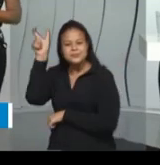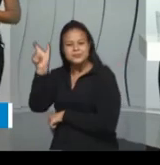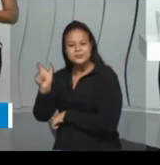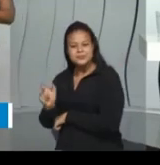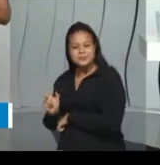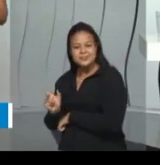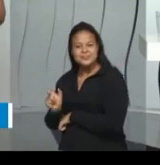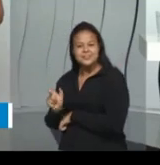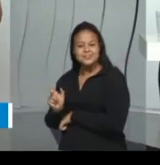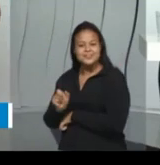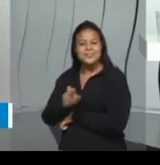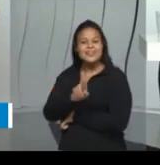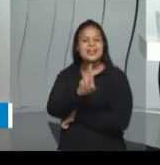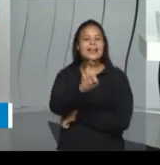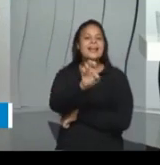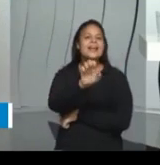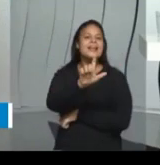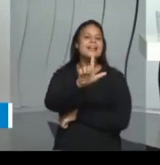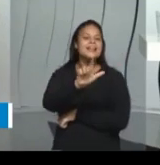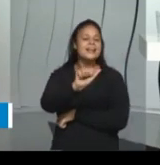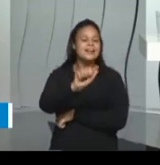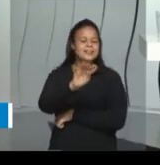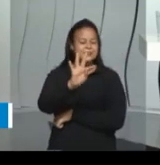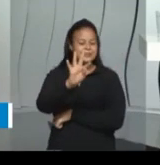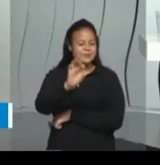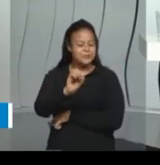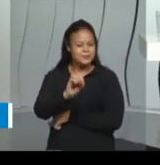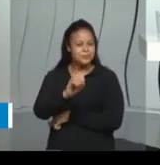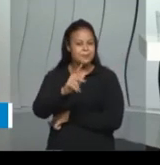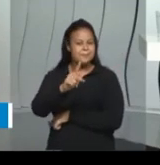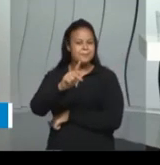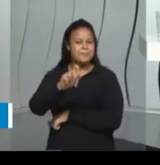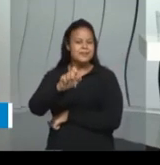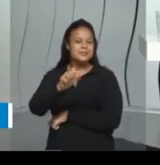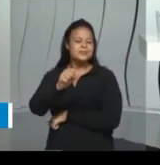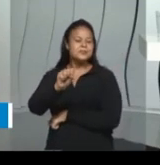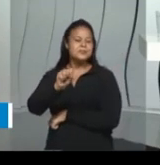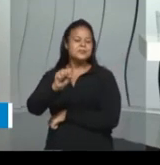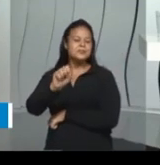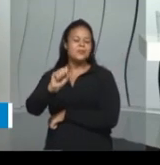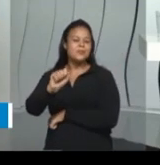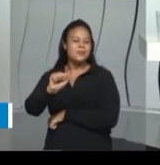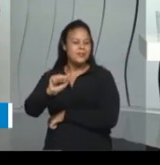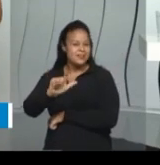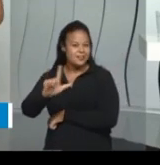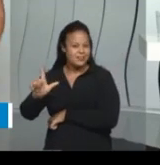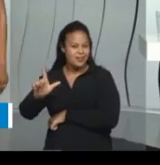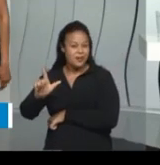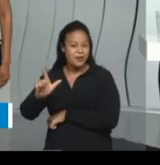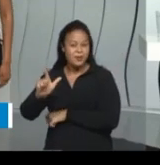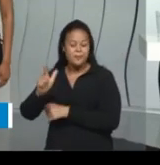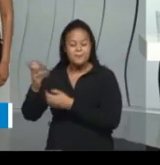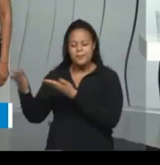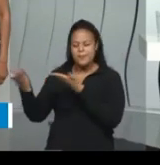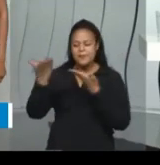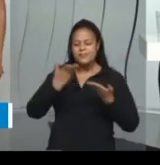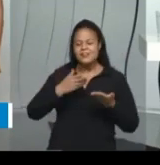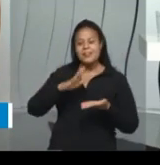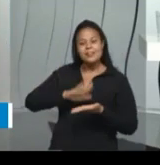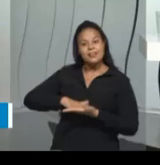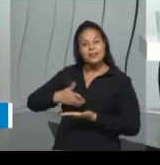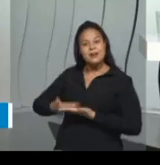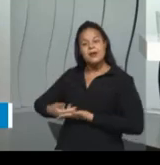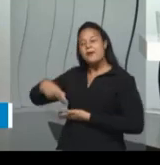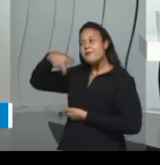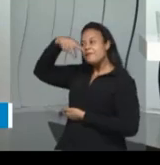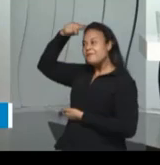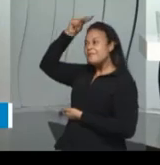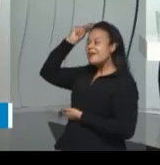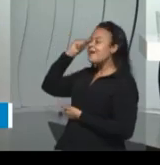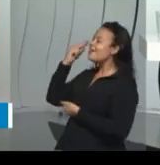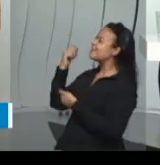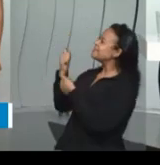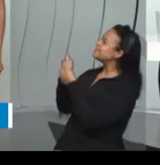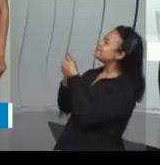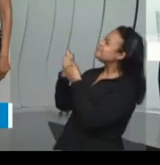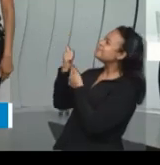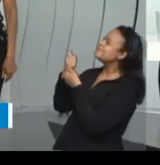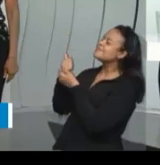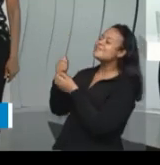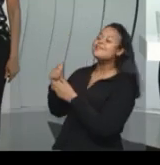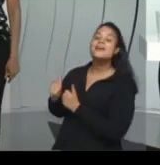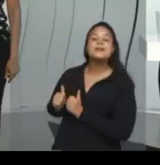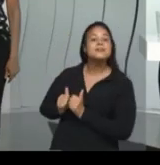eu gostaria também de dar as boas-vindas para a Vânia, que está aqui hoje com a gente, a intérprete, e vai